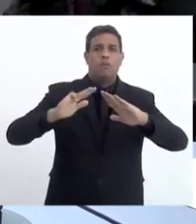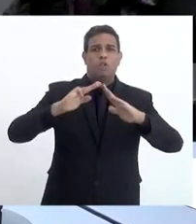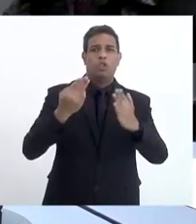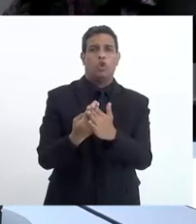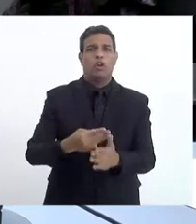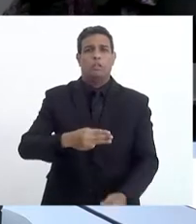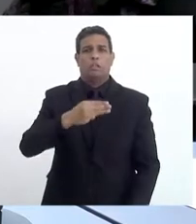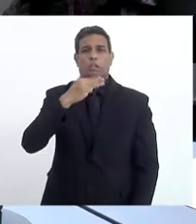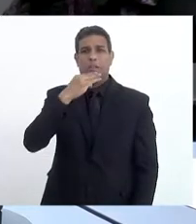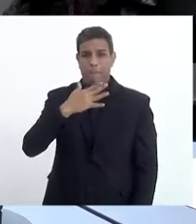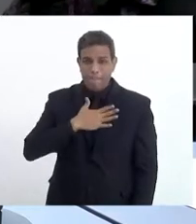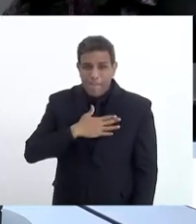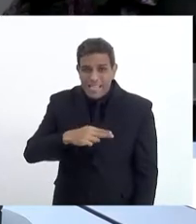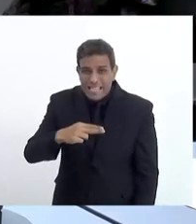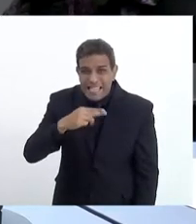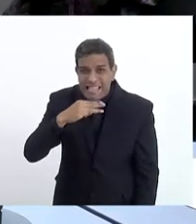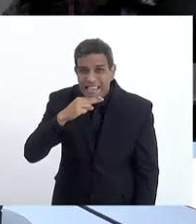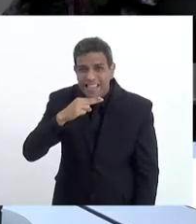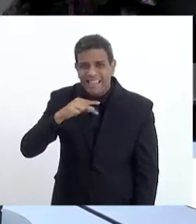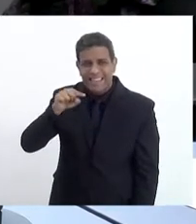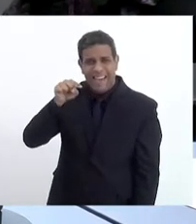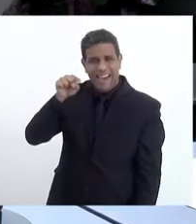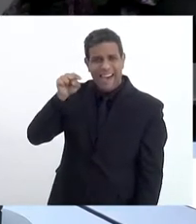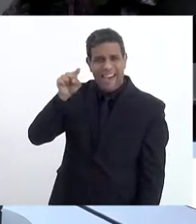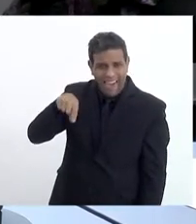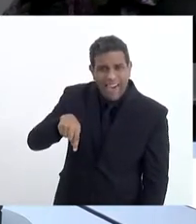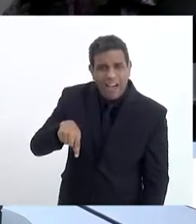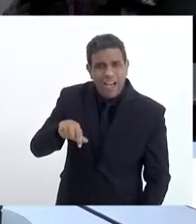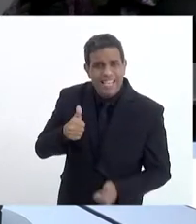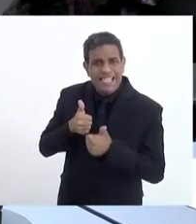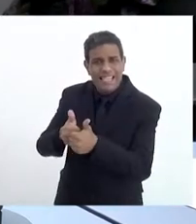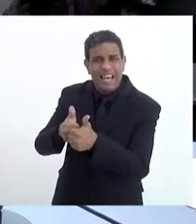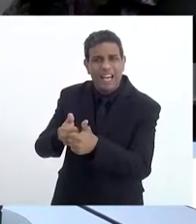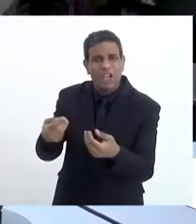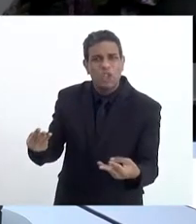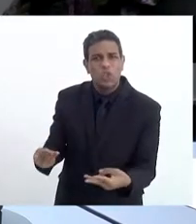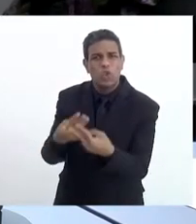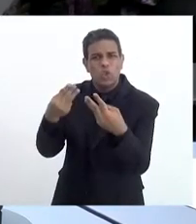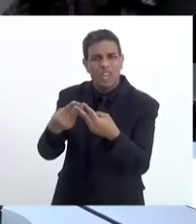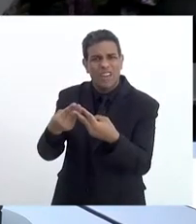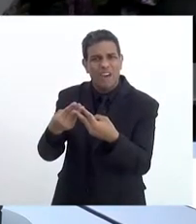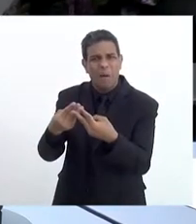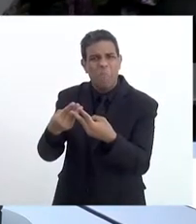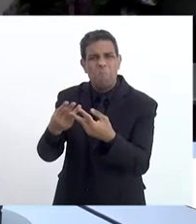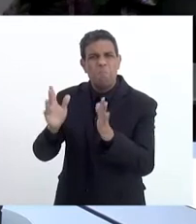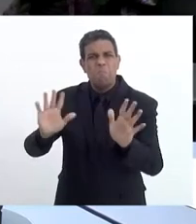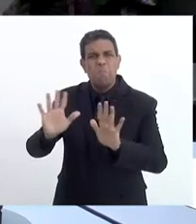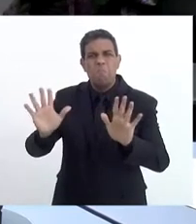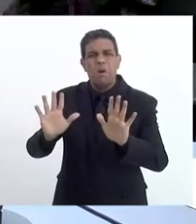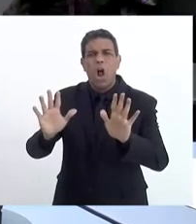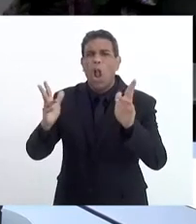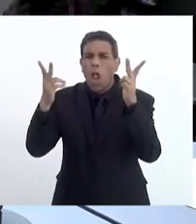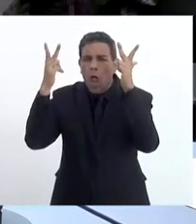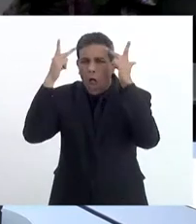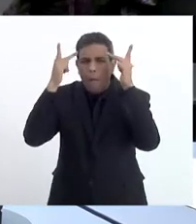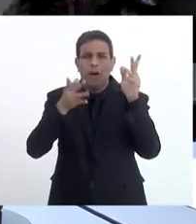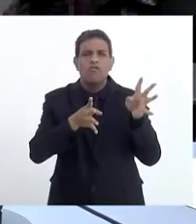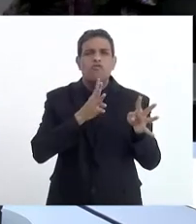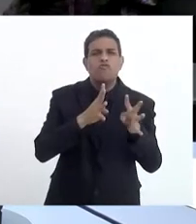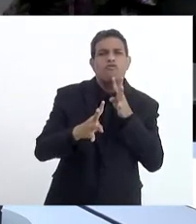e ela não é judia e não professa e não teve problema nenhum, zero de problema,